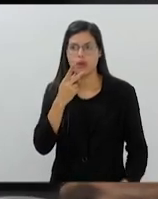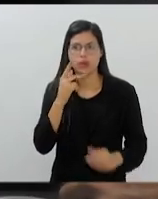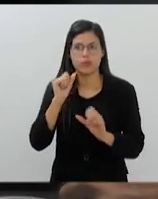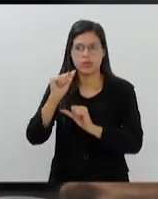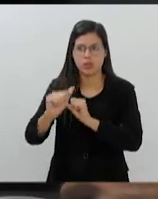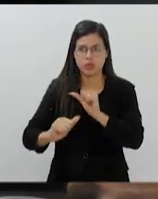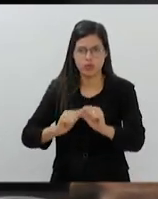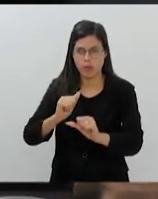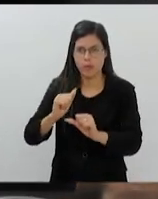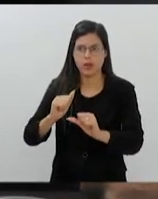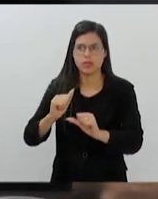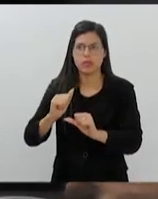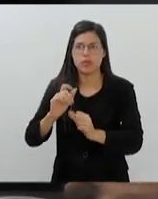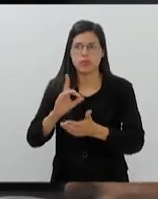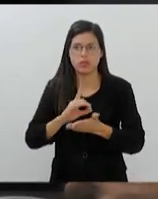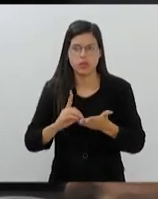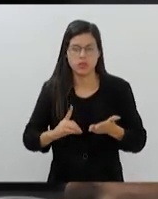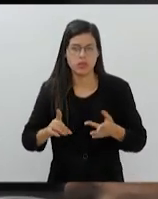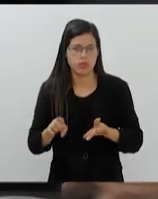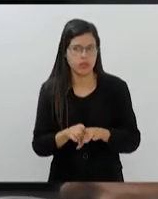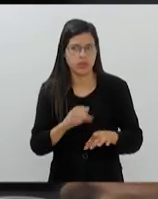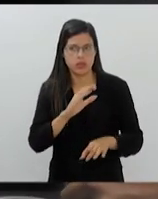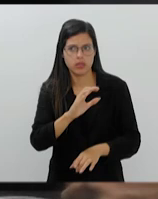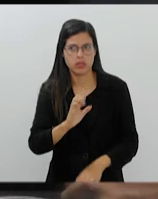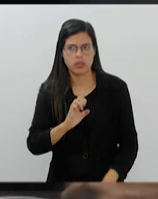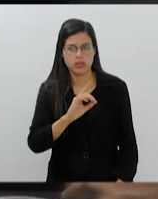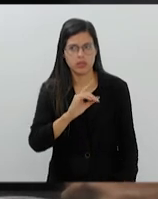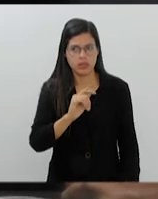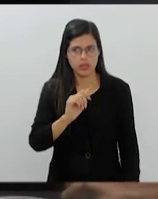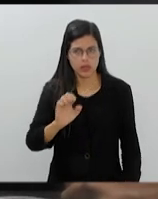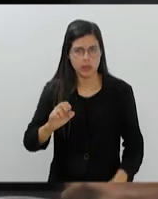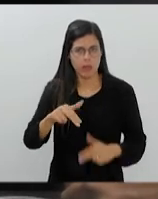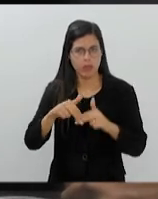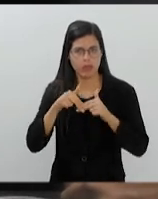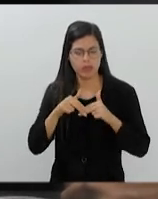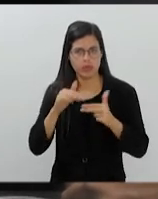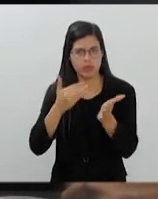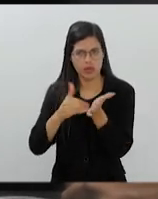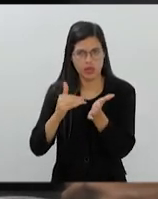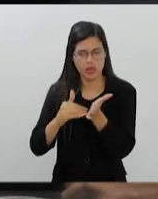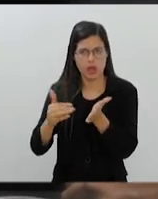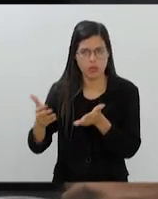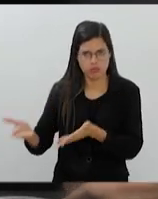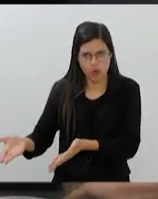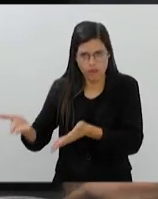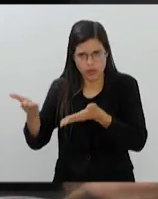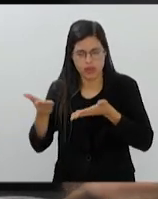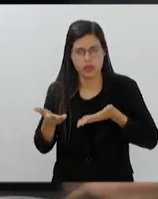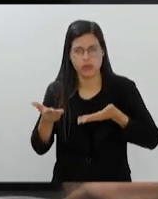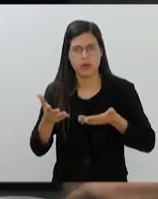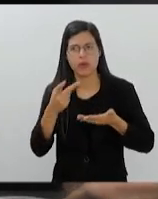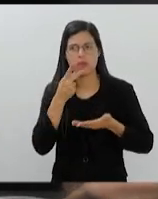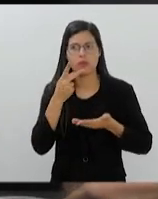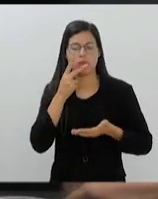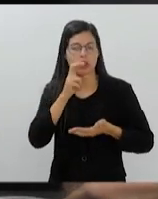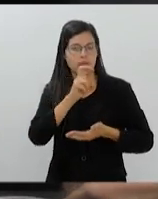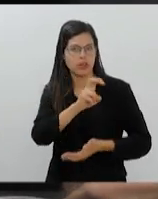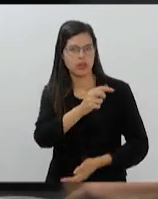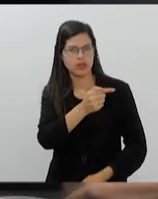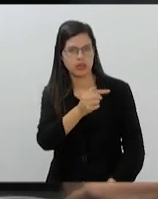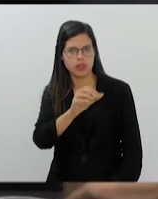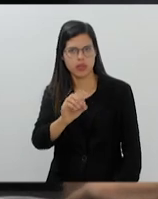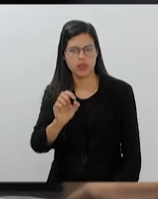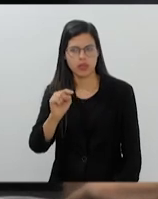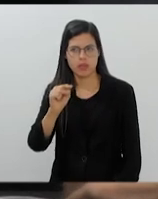inclusive da Sedai e por isso o secretário foi convidado então assim eu só quero dizer que são 570.000